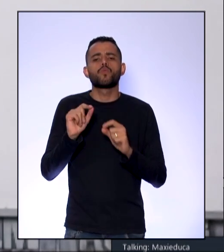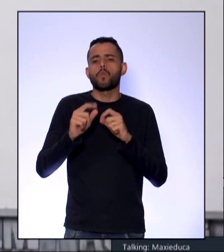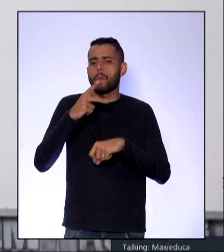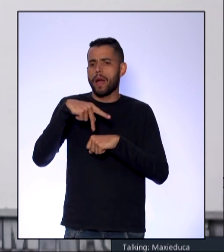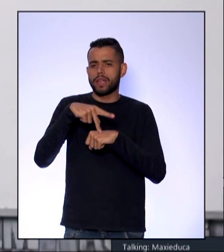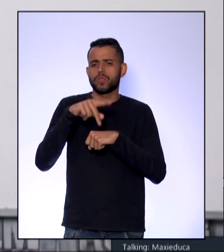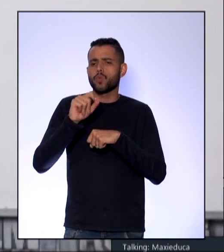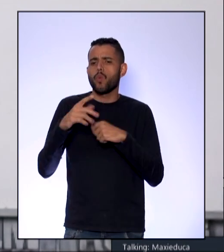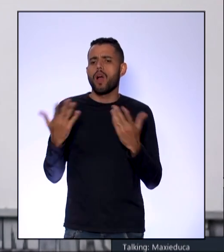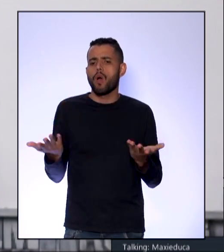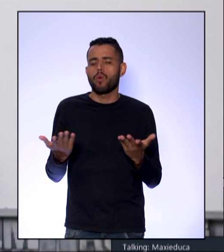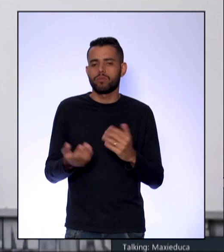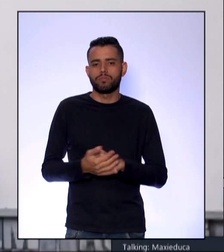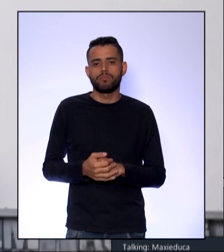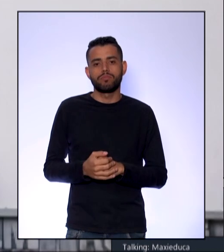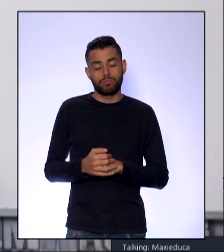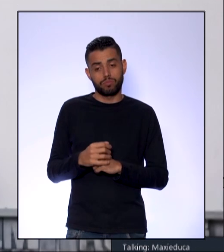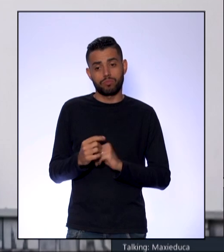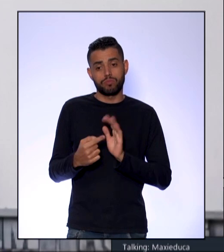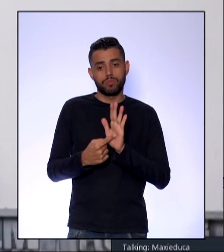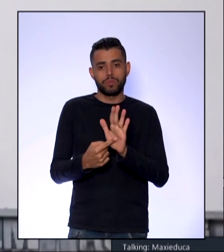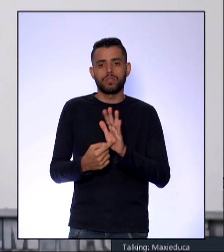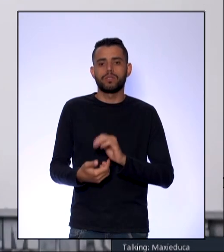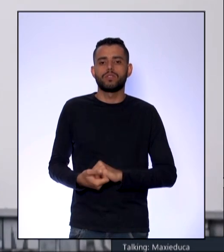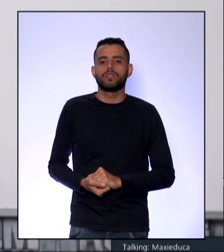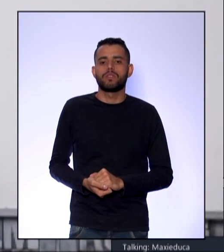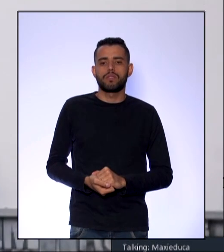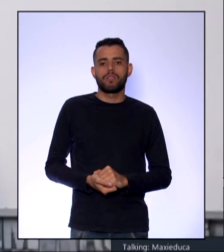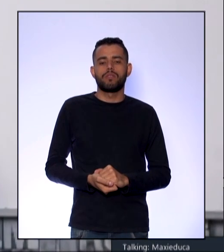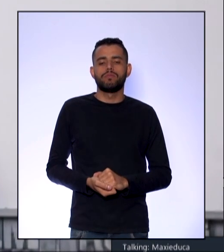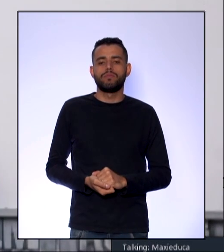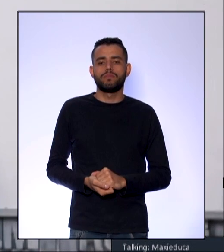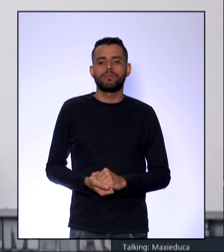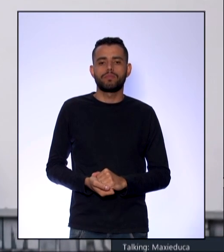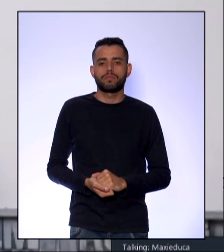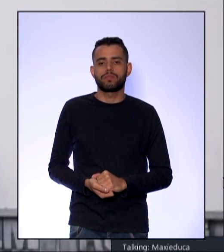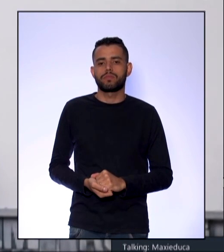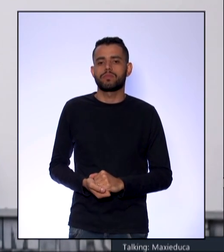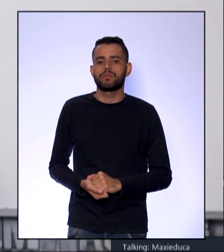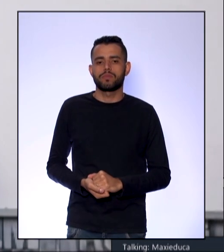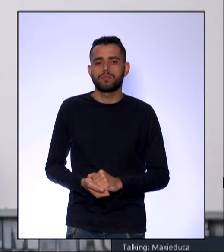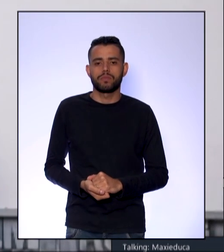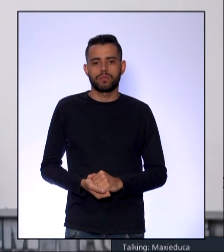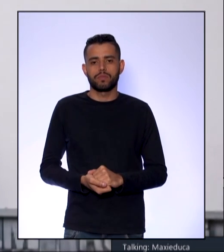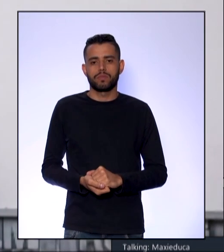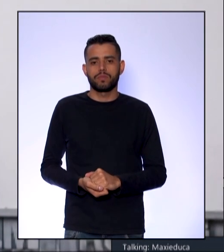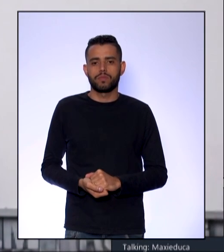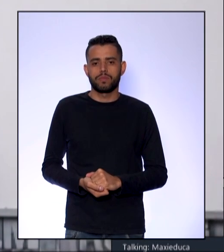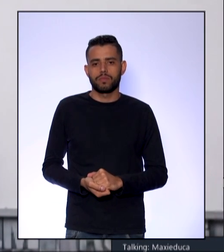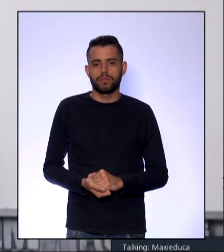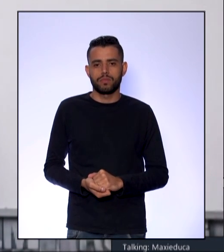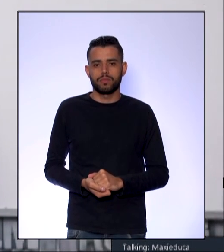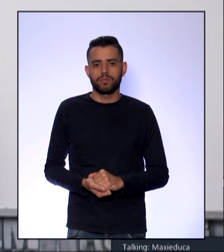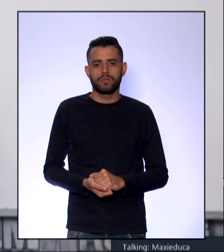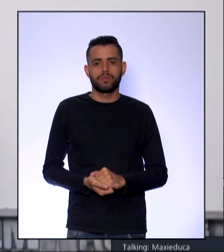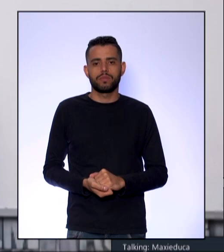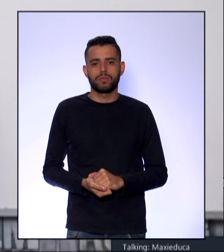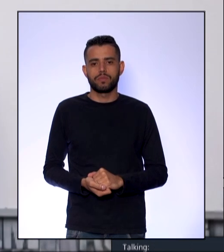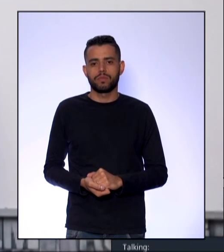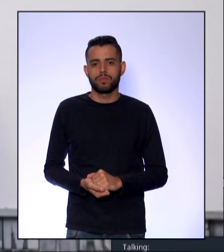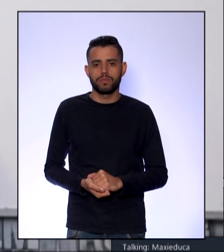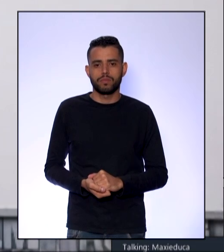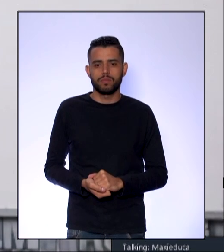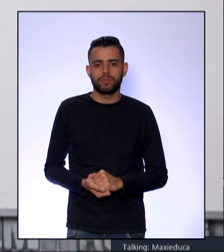Vamos destacar aqui alguns, tá? Teoricamente, nós temos aqui a